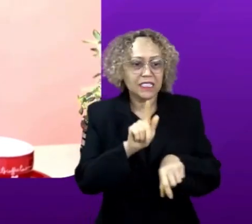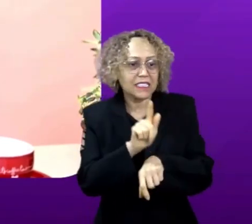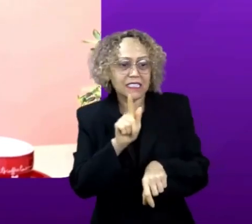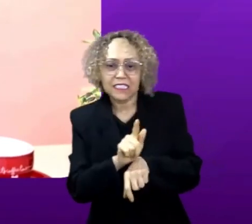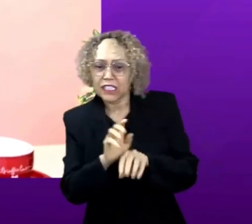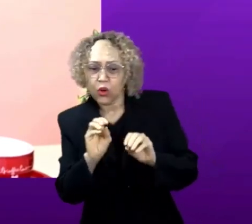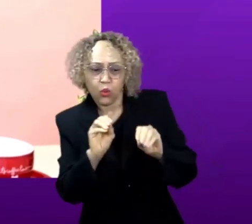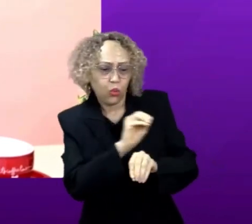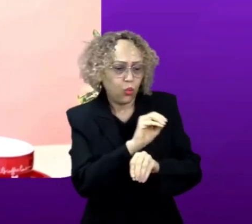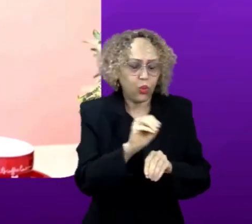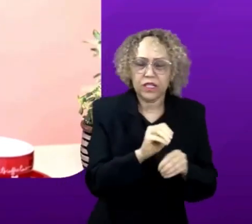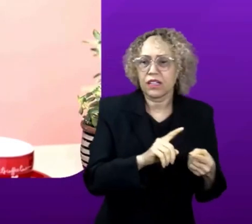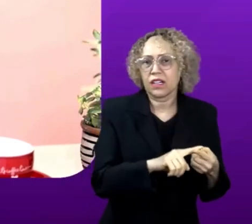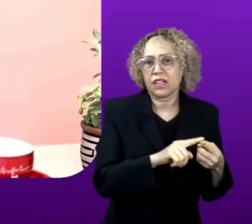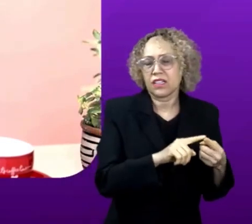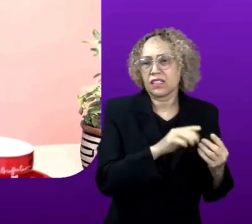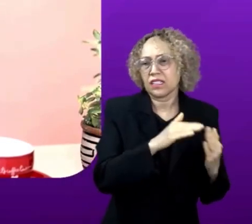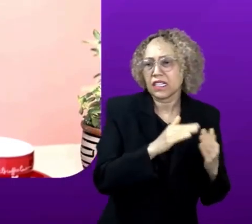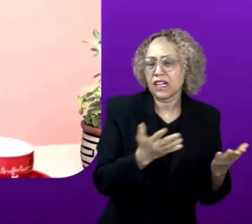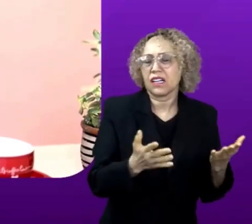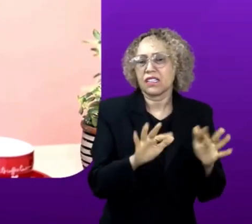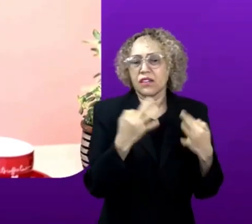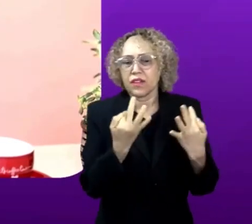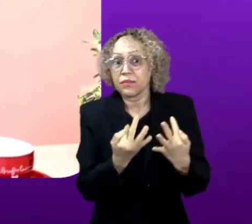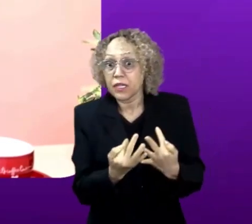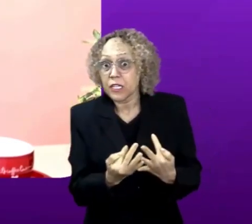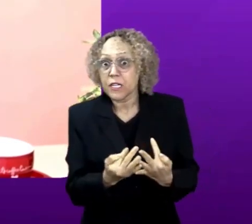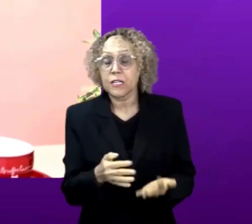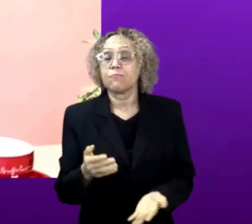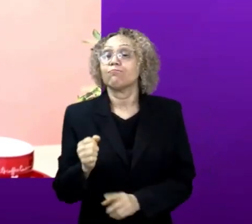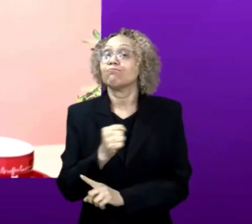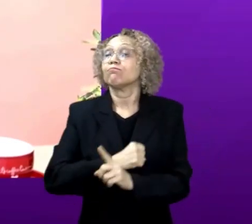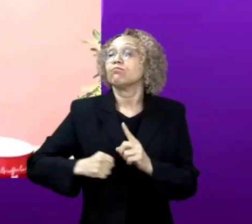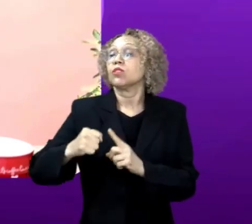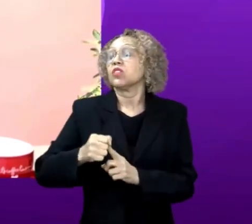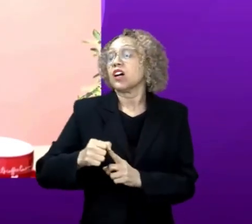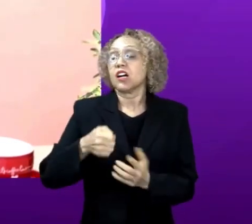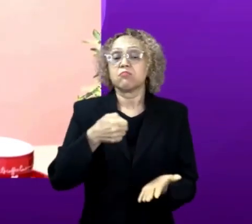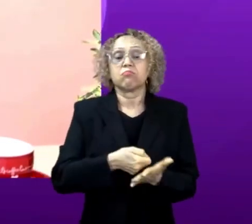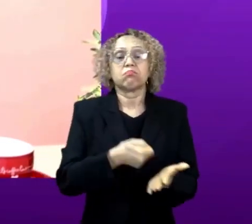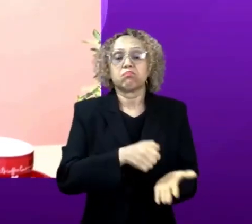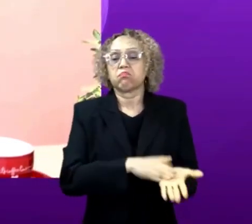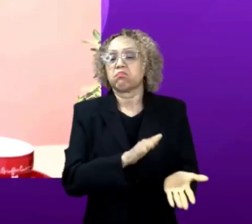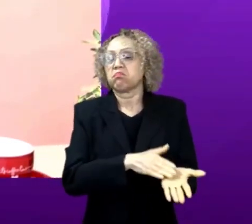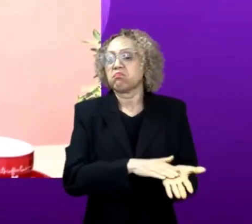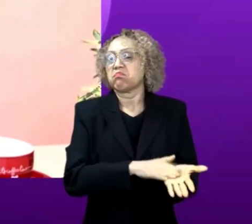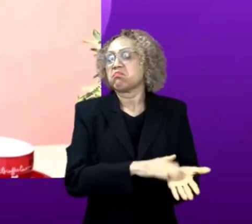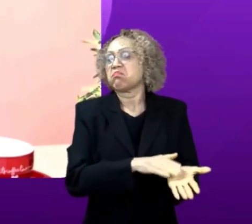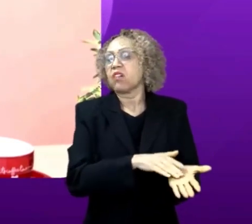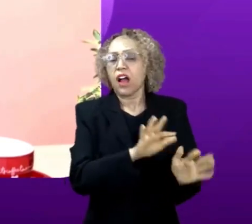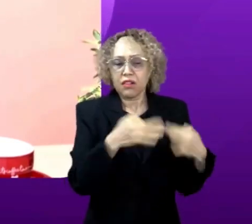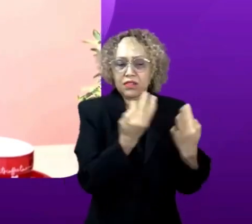das crianças, da família, e ela tem uma cobrança gigante que não é apenas da família, mas de toda a